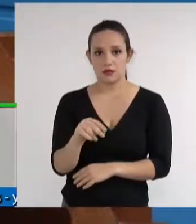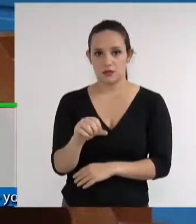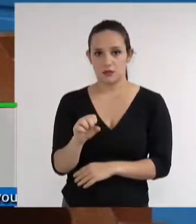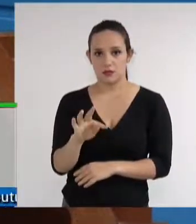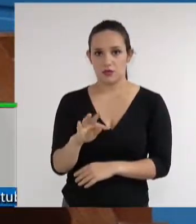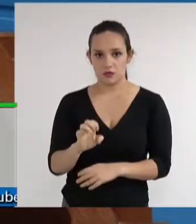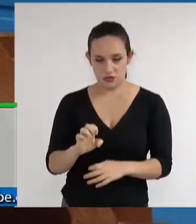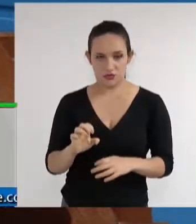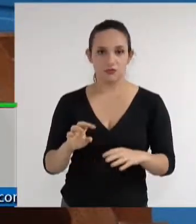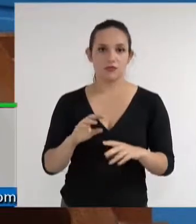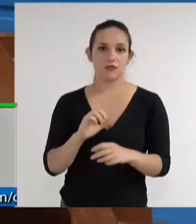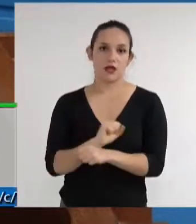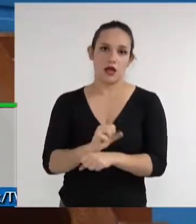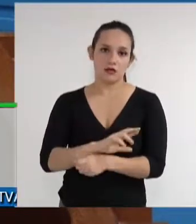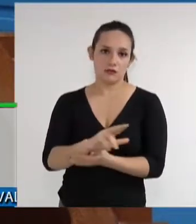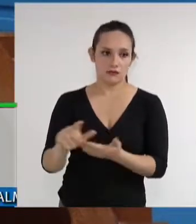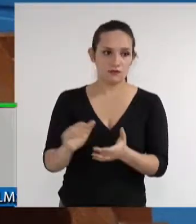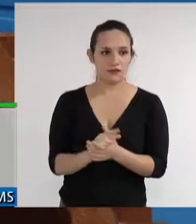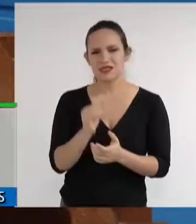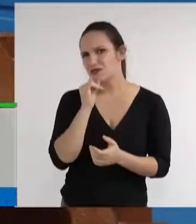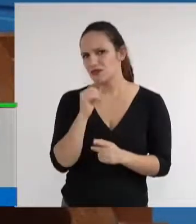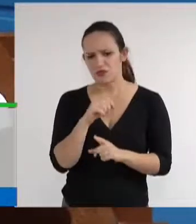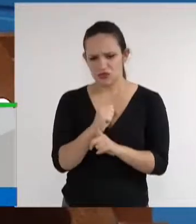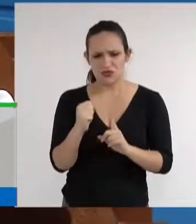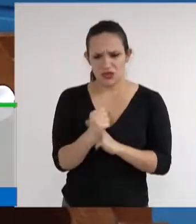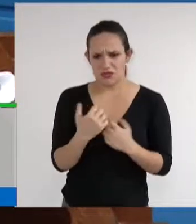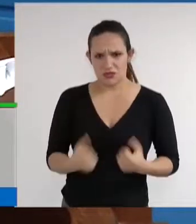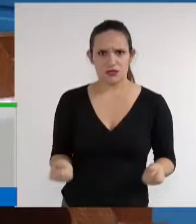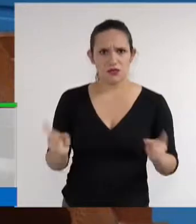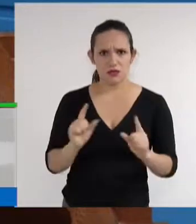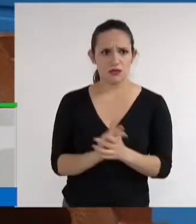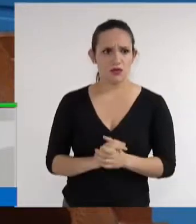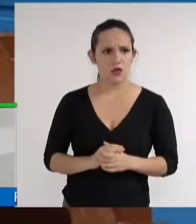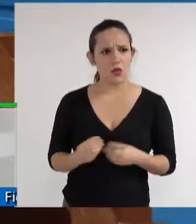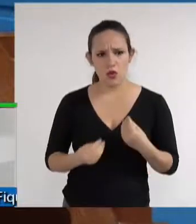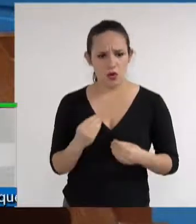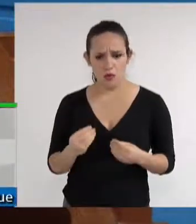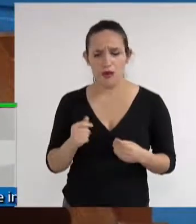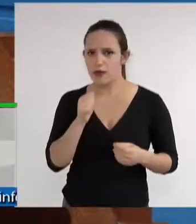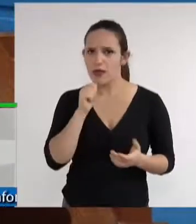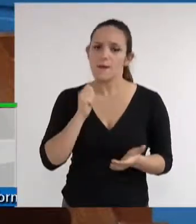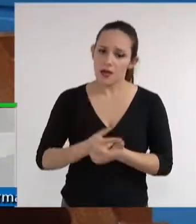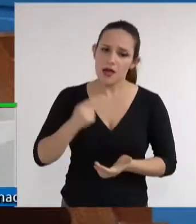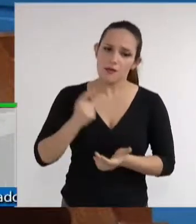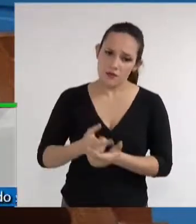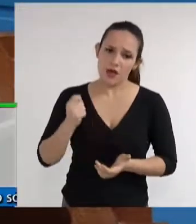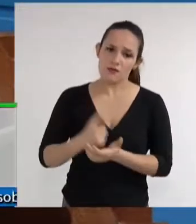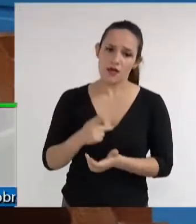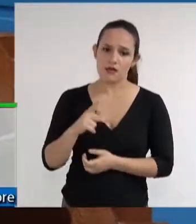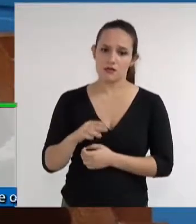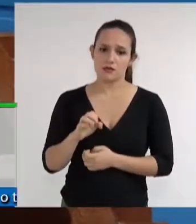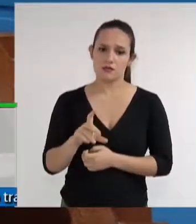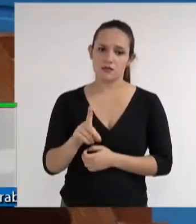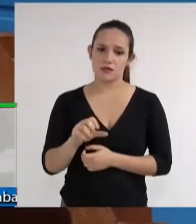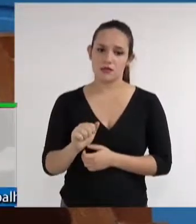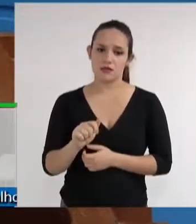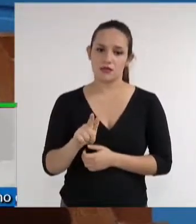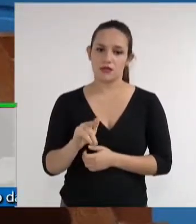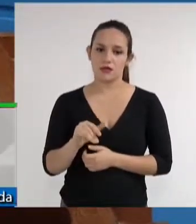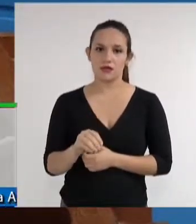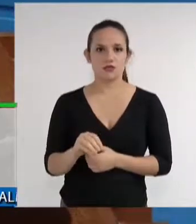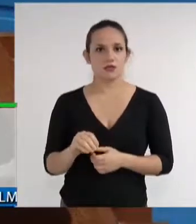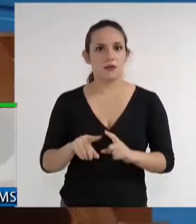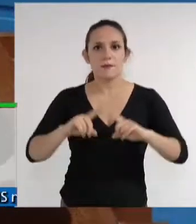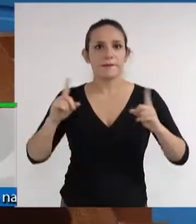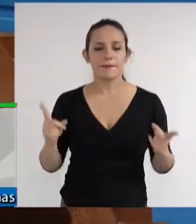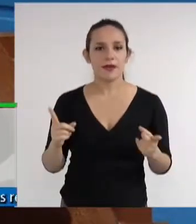não admite, por exemplo, a questão da continuidade da cobrança do pedágio e, de repente, não se